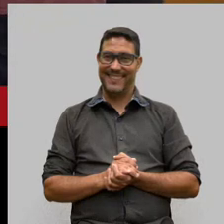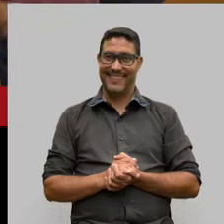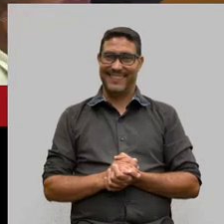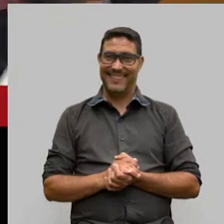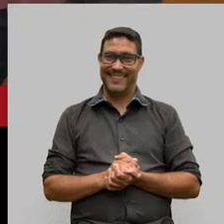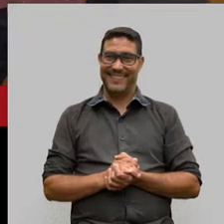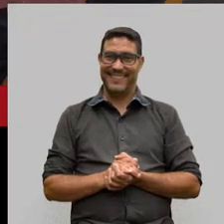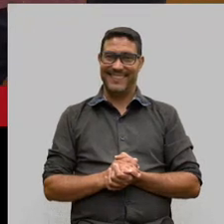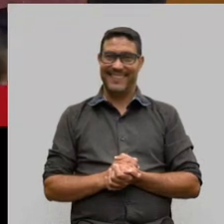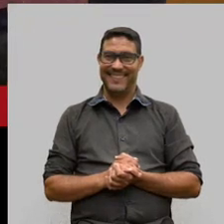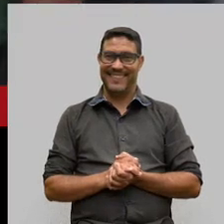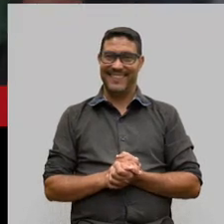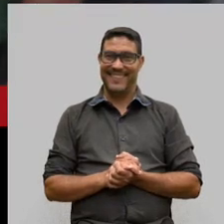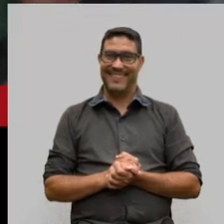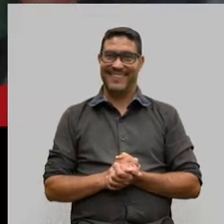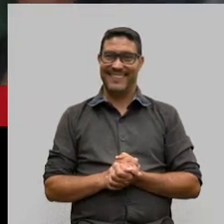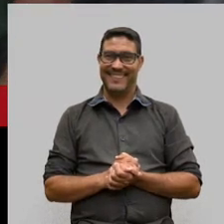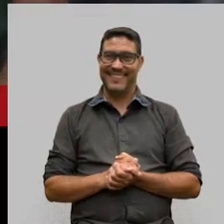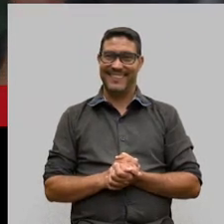tirou